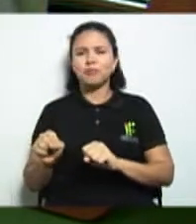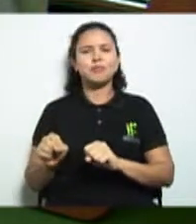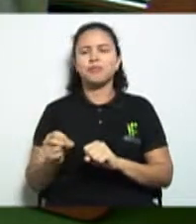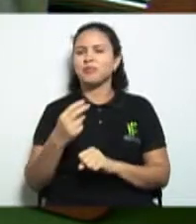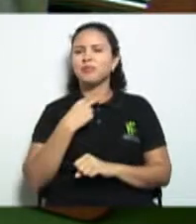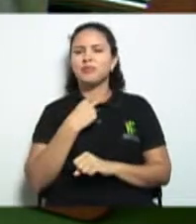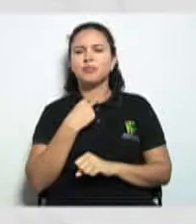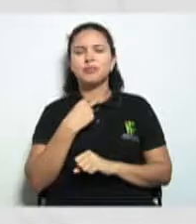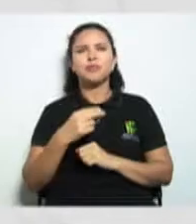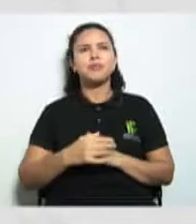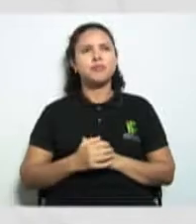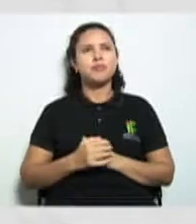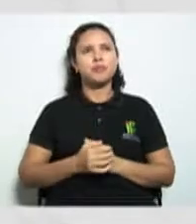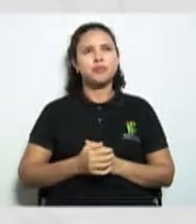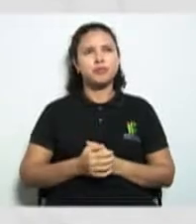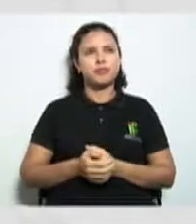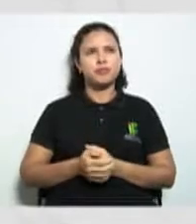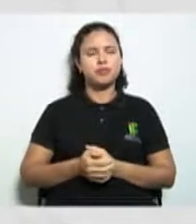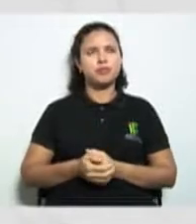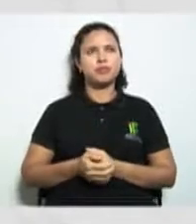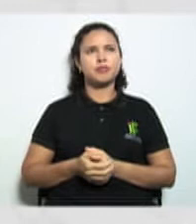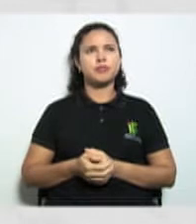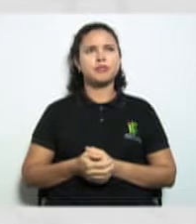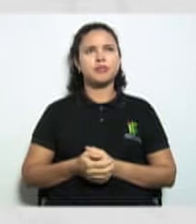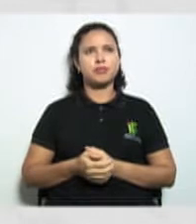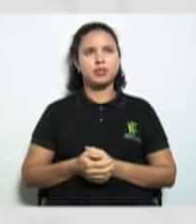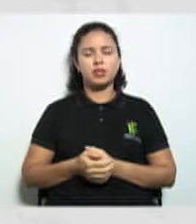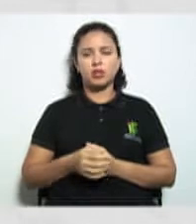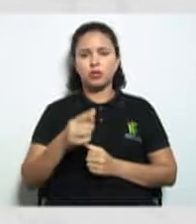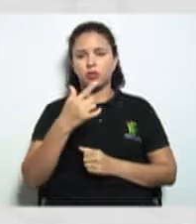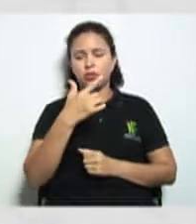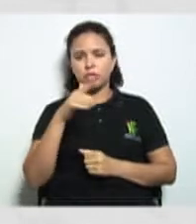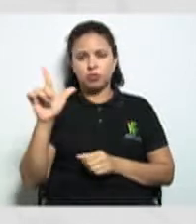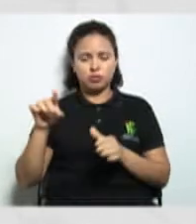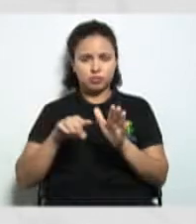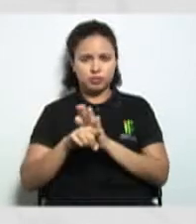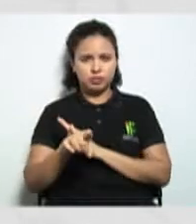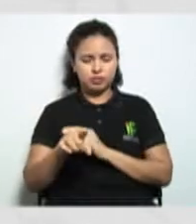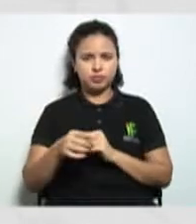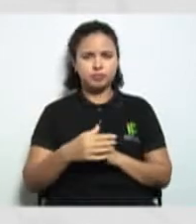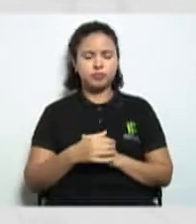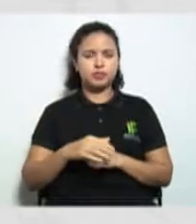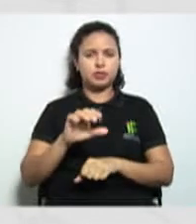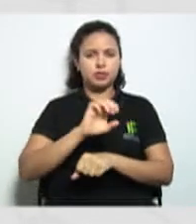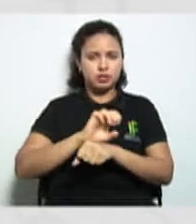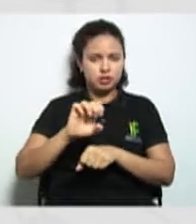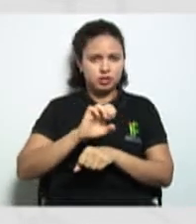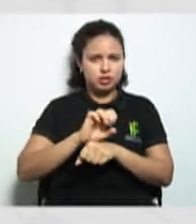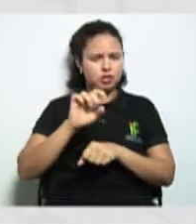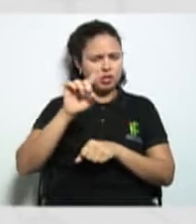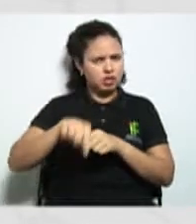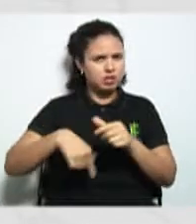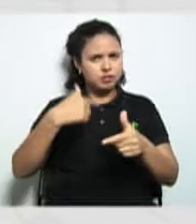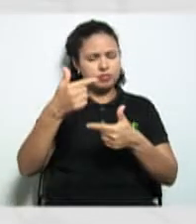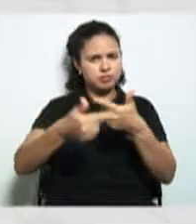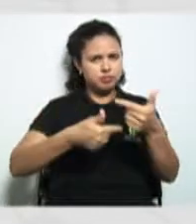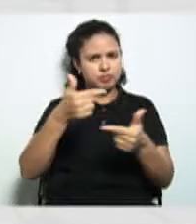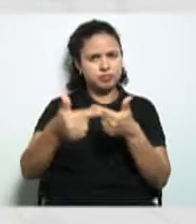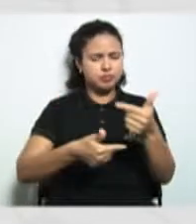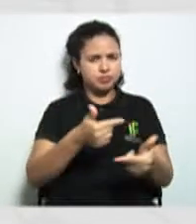aí, continuando, né, nós temos mais uma pergunta. O estágio é uma relação de emprego? Olha